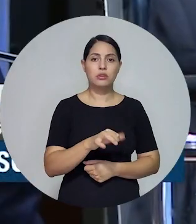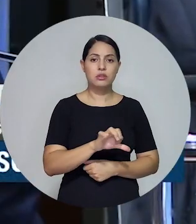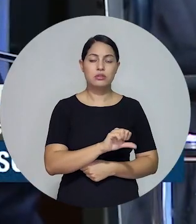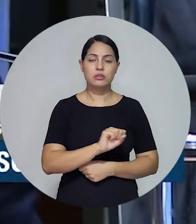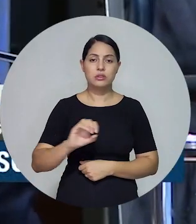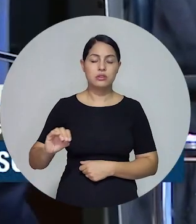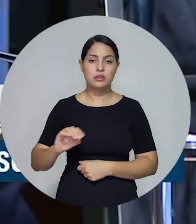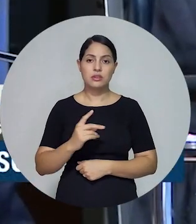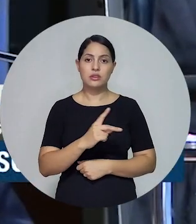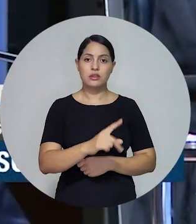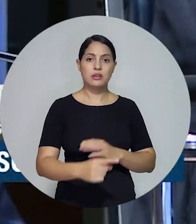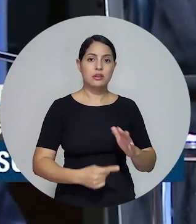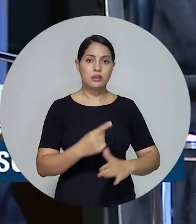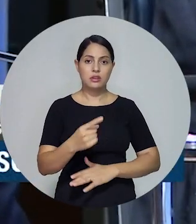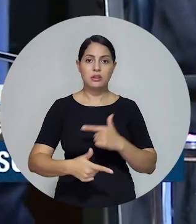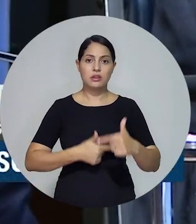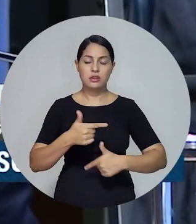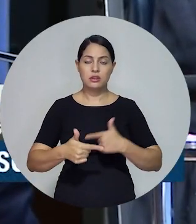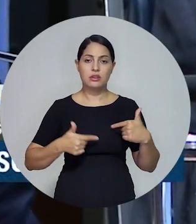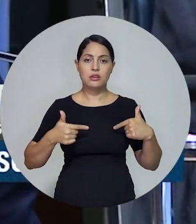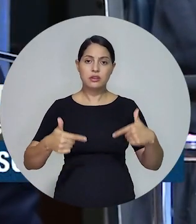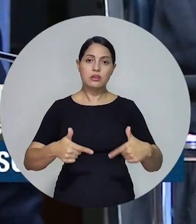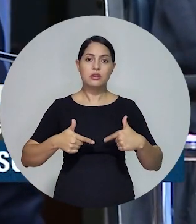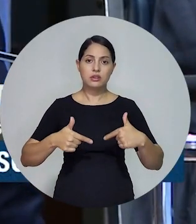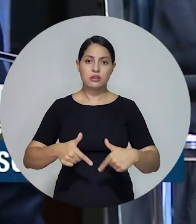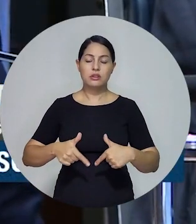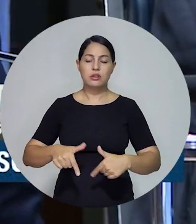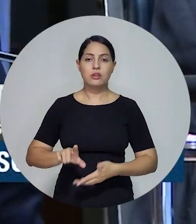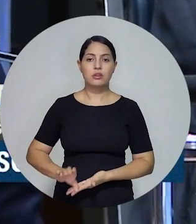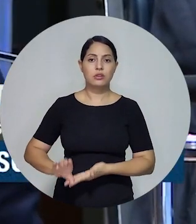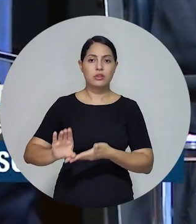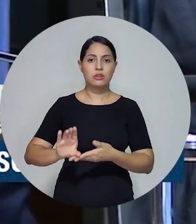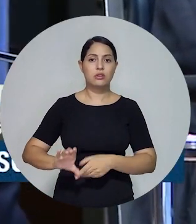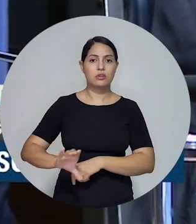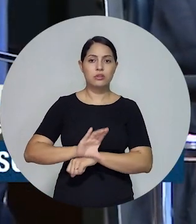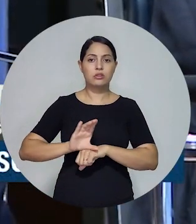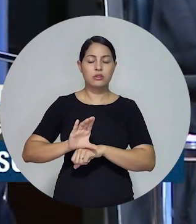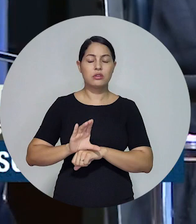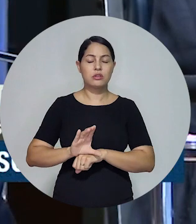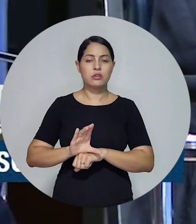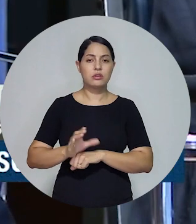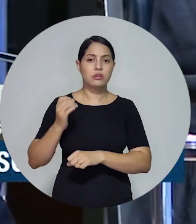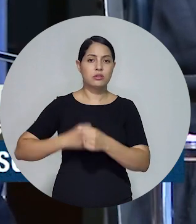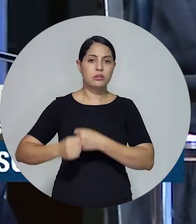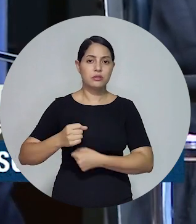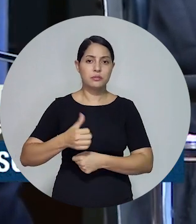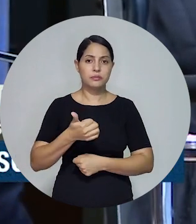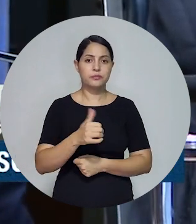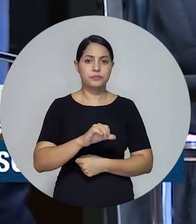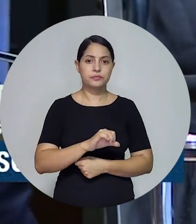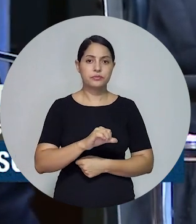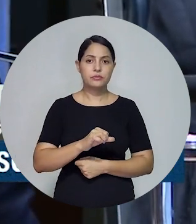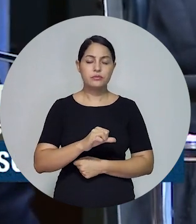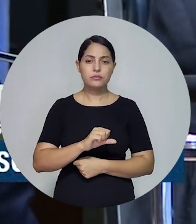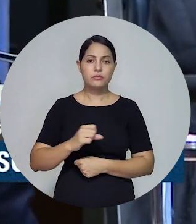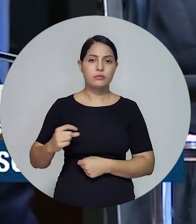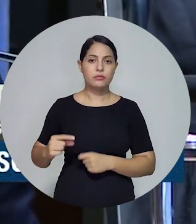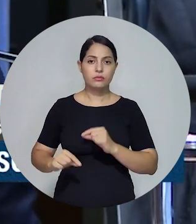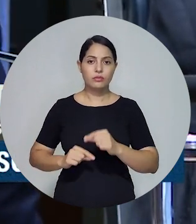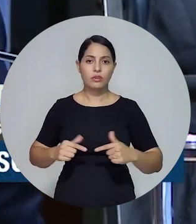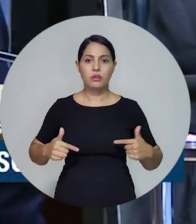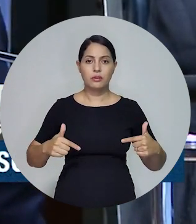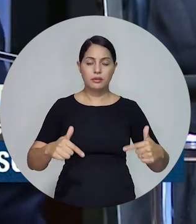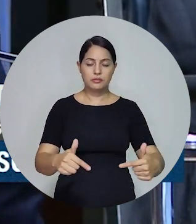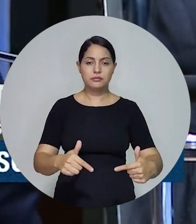seu primeiro ano de mandato, contribuiu para a redação da Constituição de 1891. Sob os cuidados de Rui